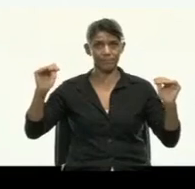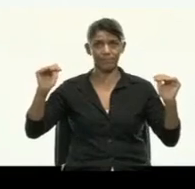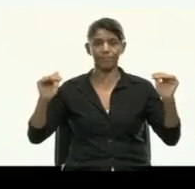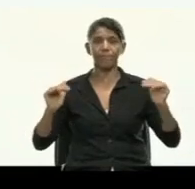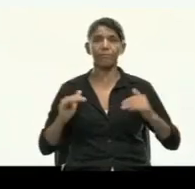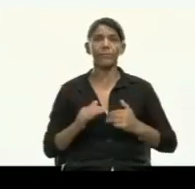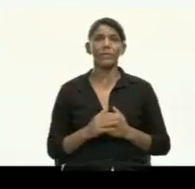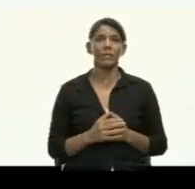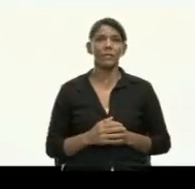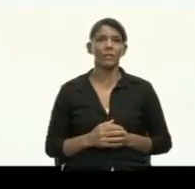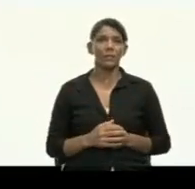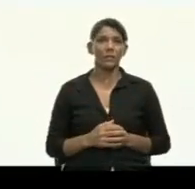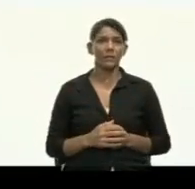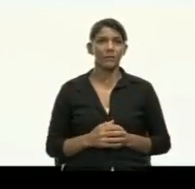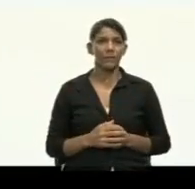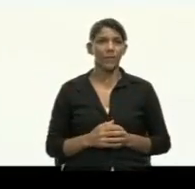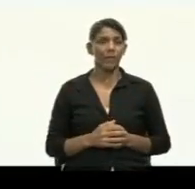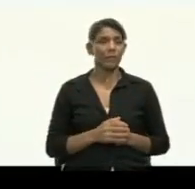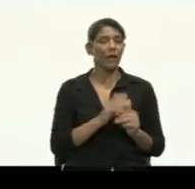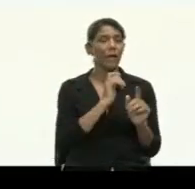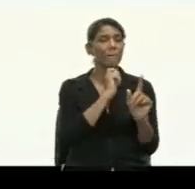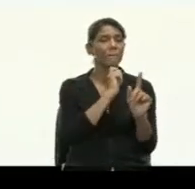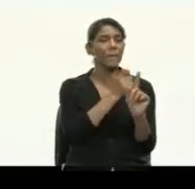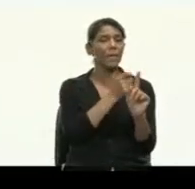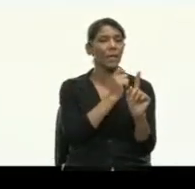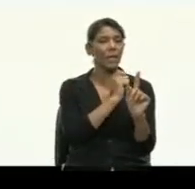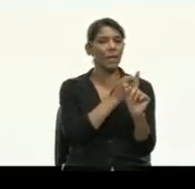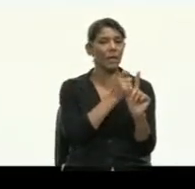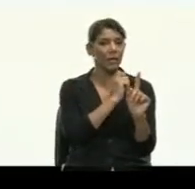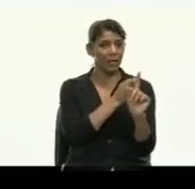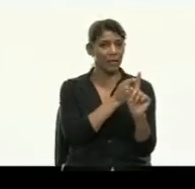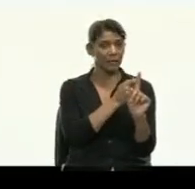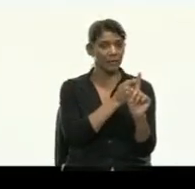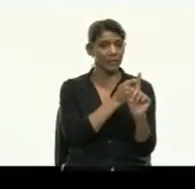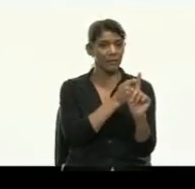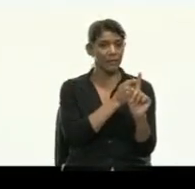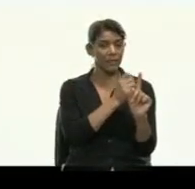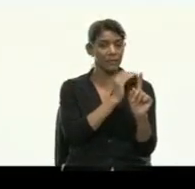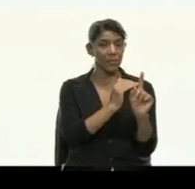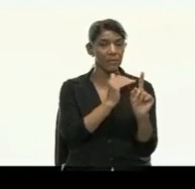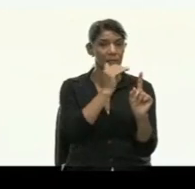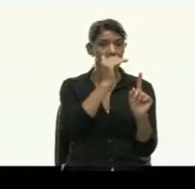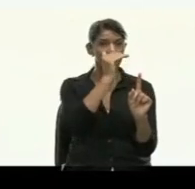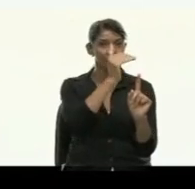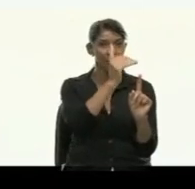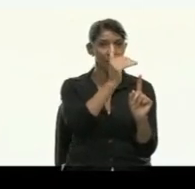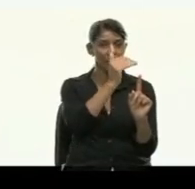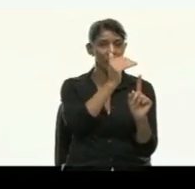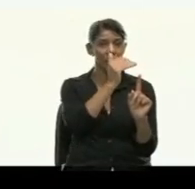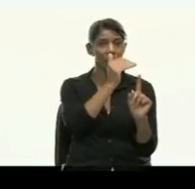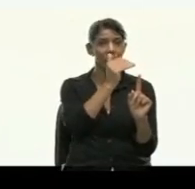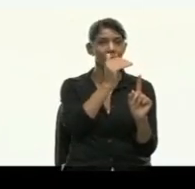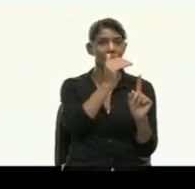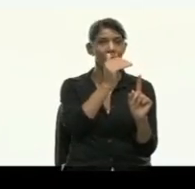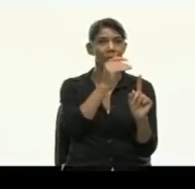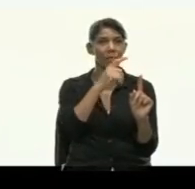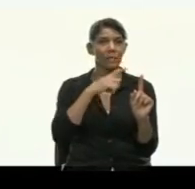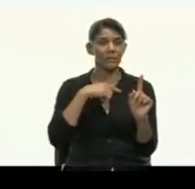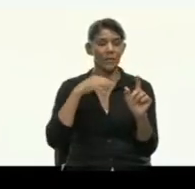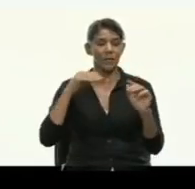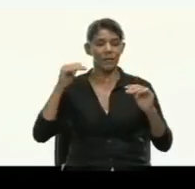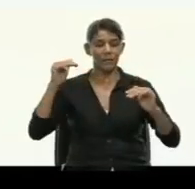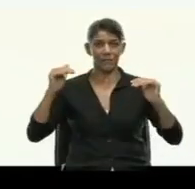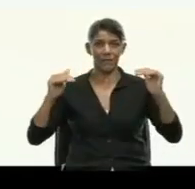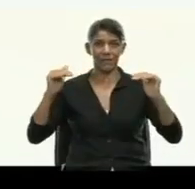executar, você vai pregar a sua tabeira, a parte superior dela, onde está